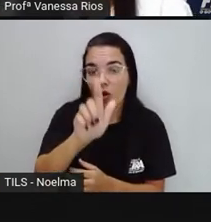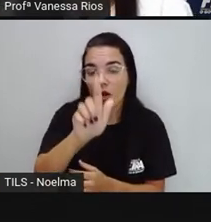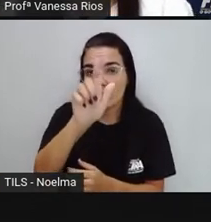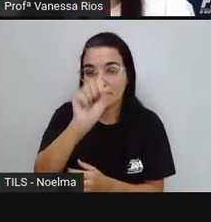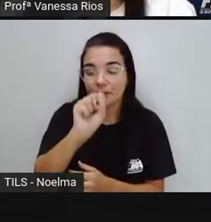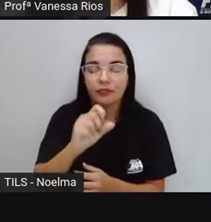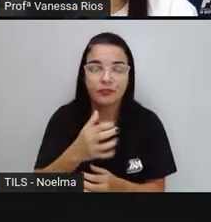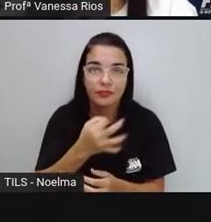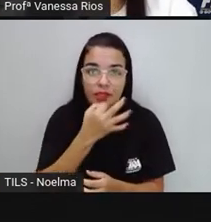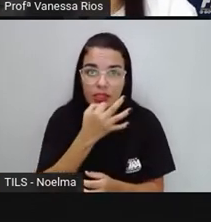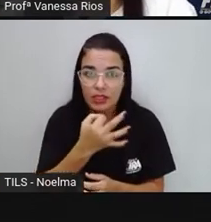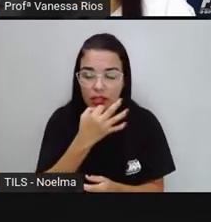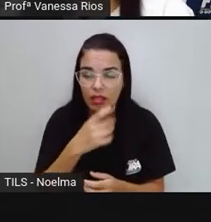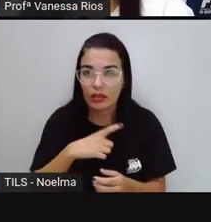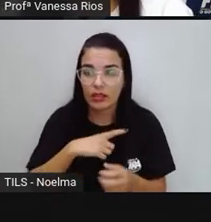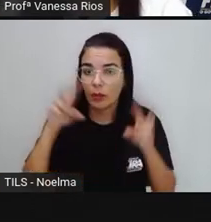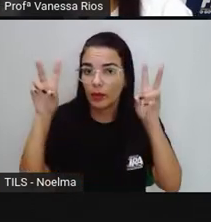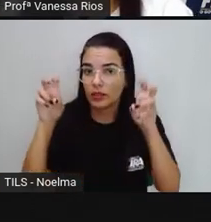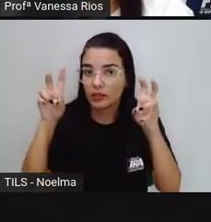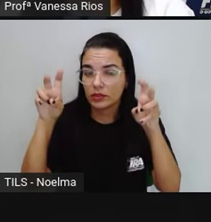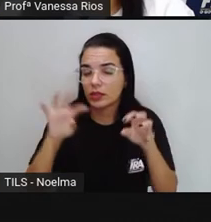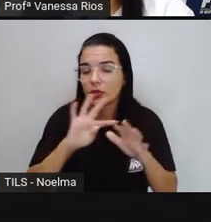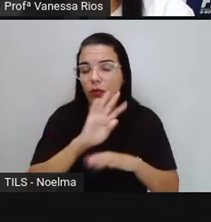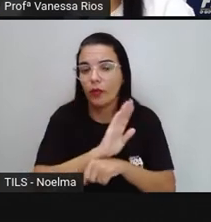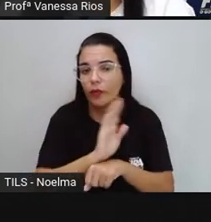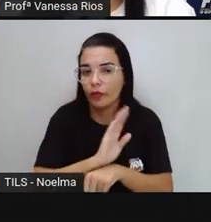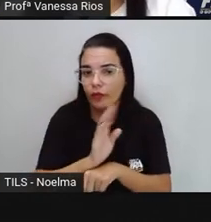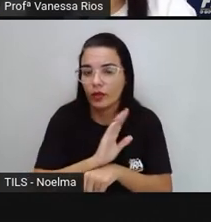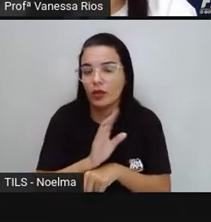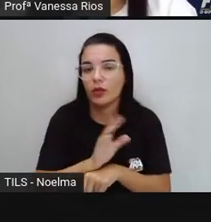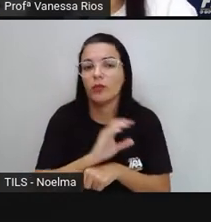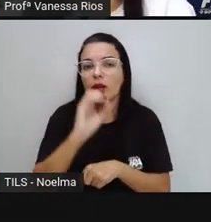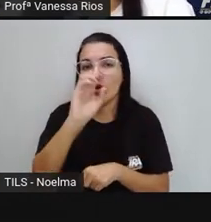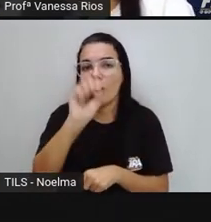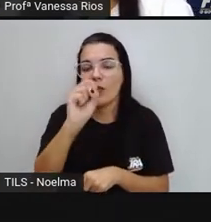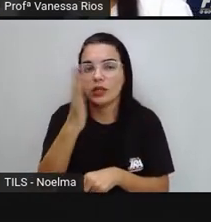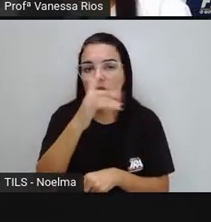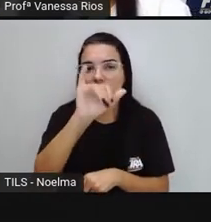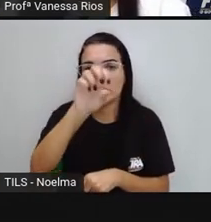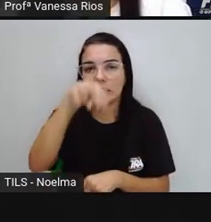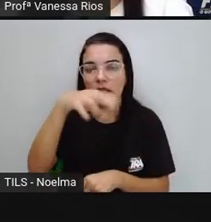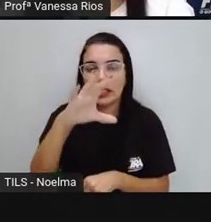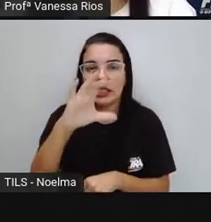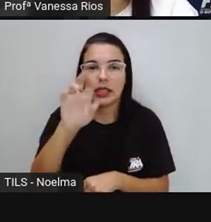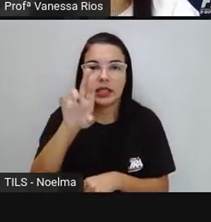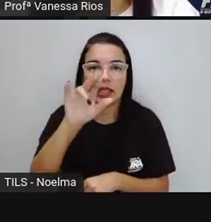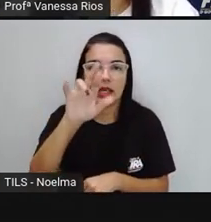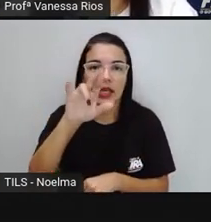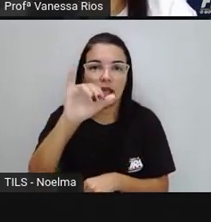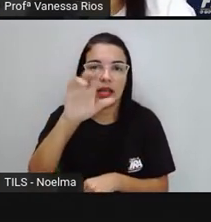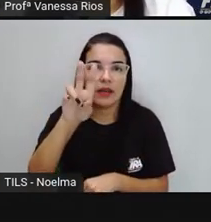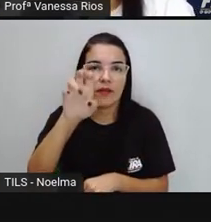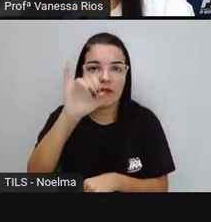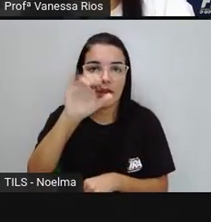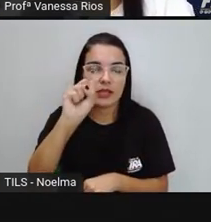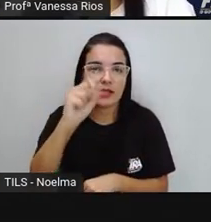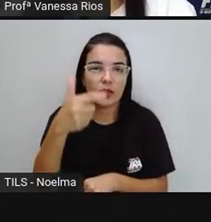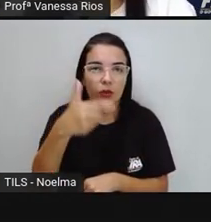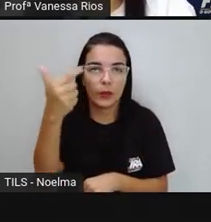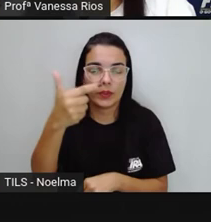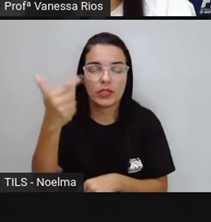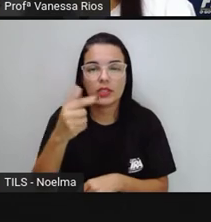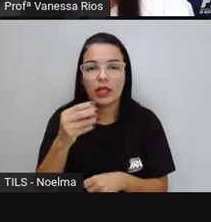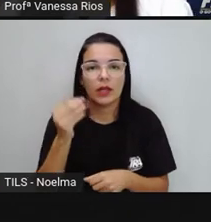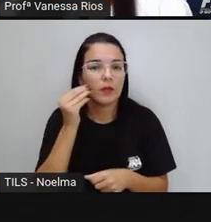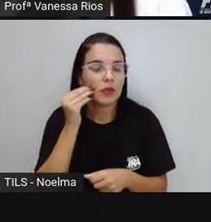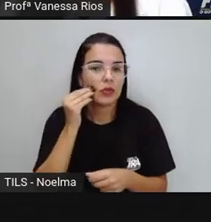o mesmo assunto, o filme aí Os Incríveis 2, abordado no texto de resenha crítica que nós fizemos a leitura. E é